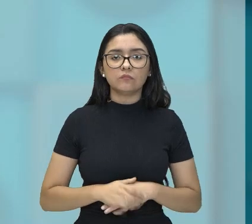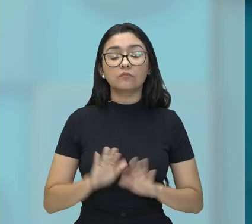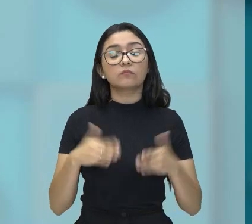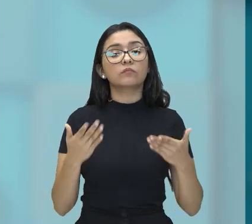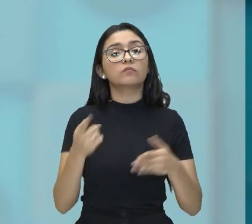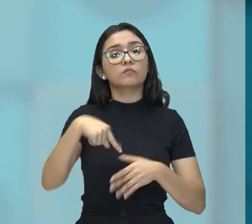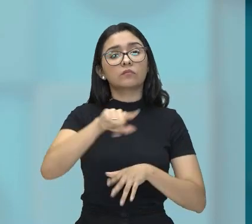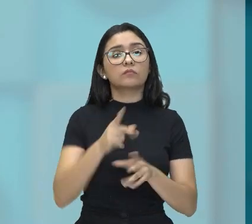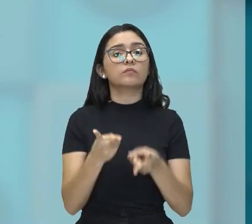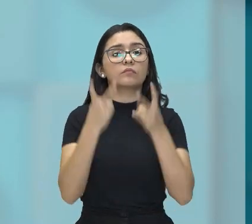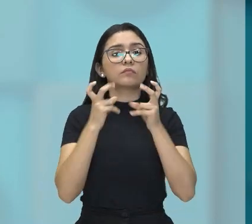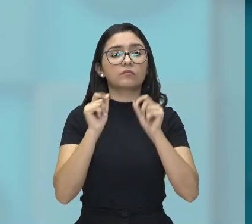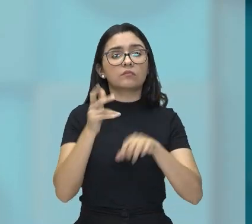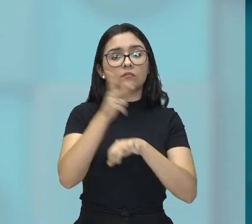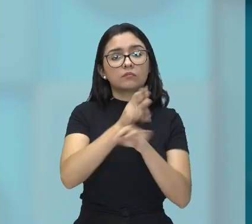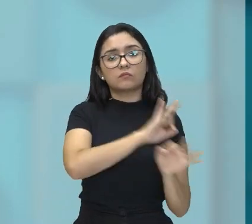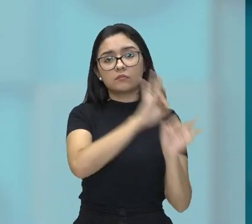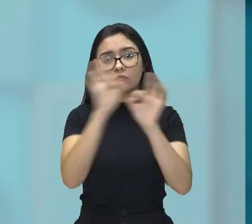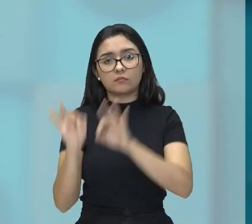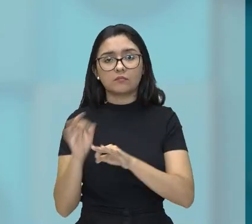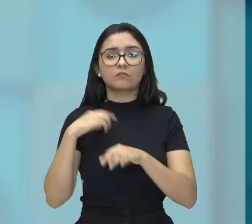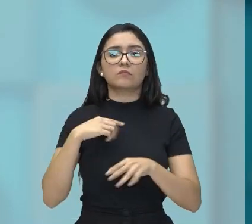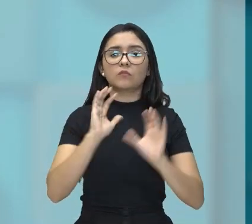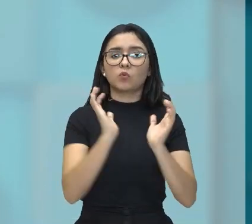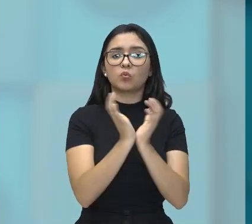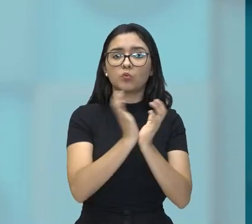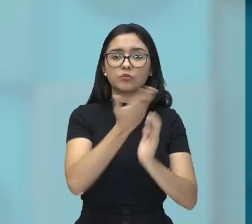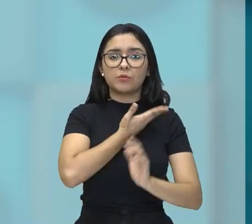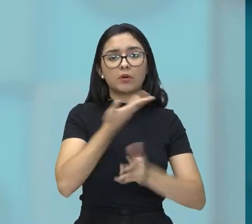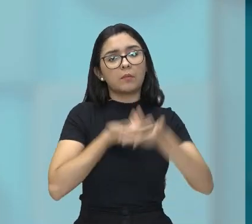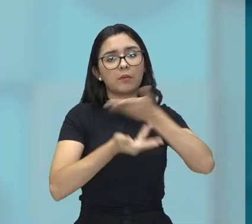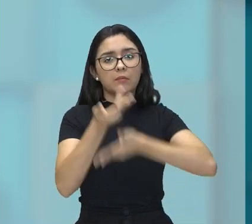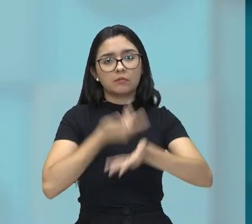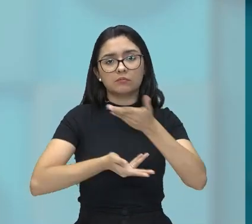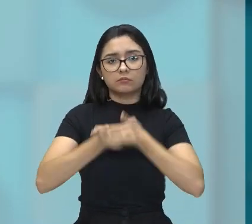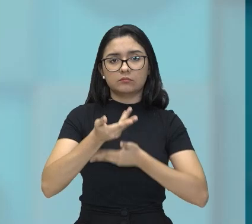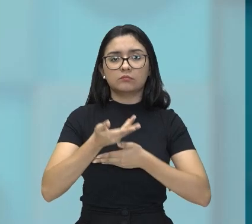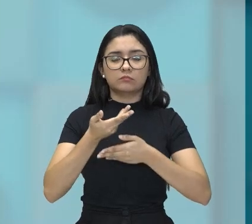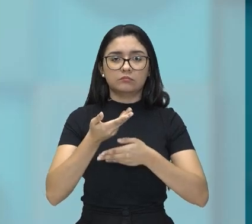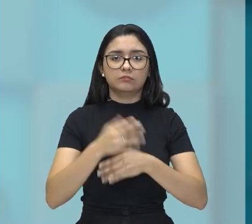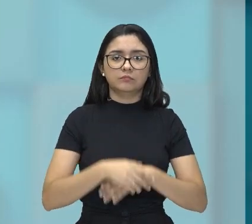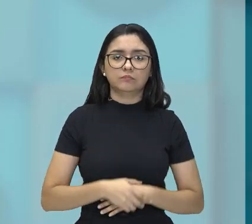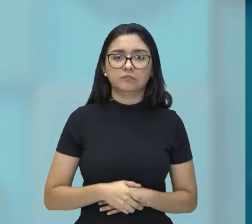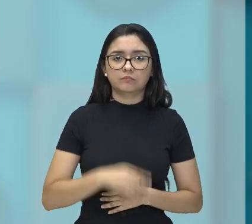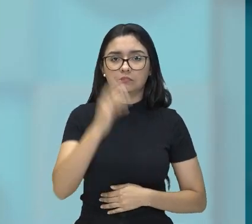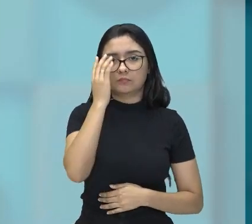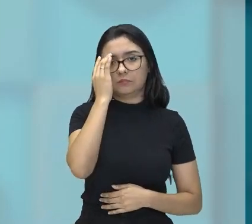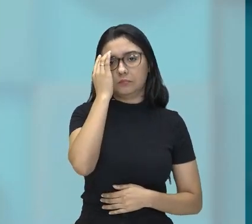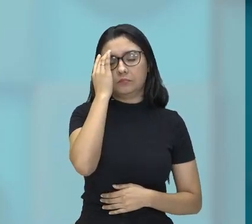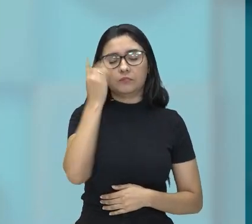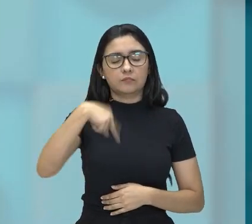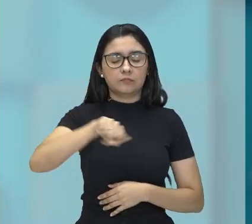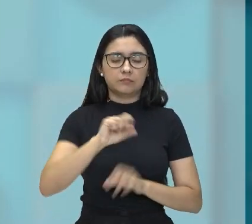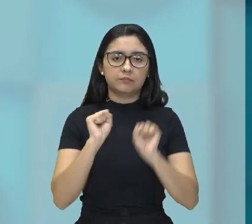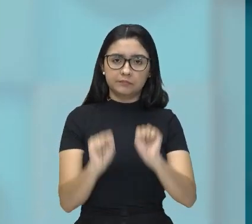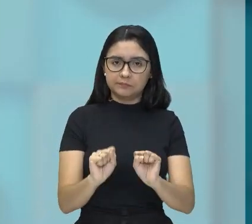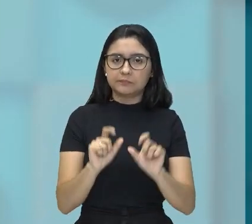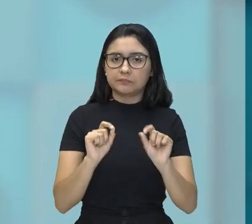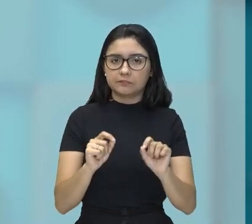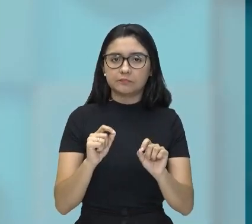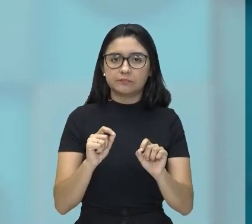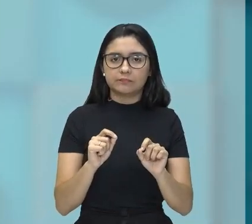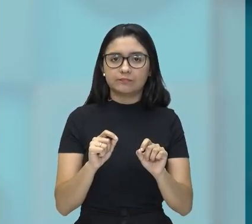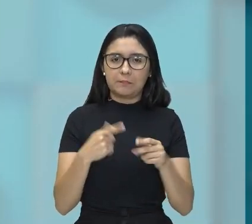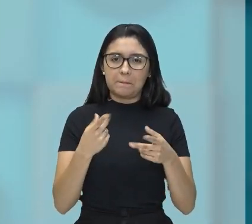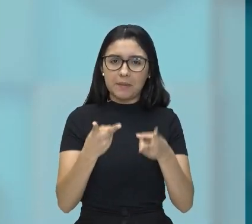bem, gente. Então, vocês acabaram de assistir uma cena, uma conversa entre amigos, certo? Vocês podem deduzir isso por meio